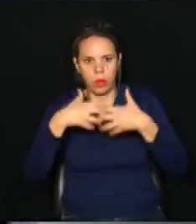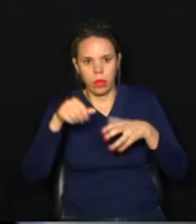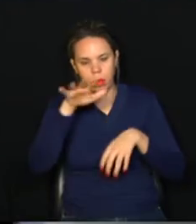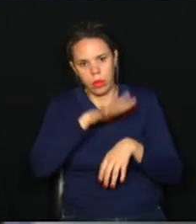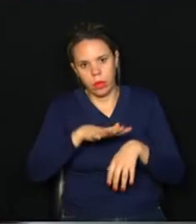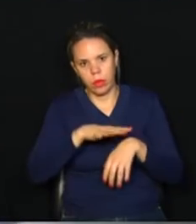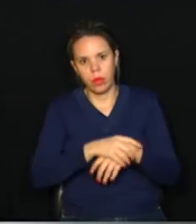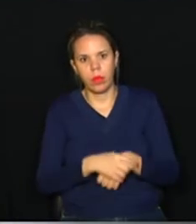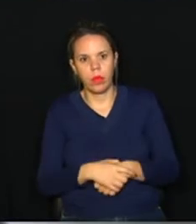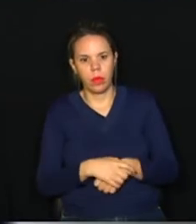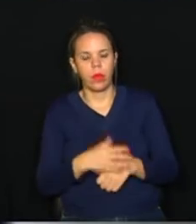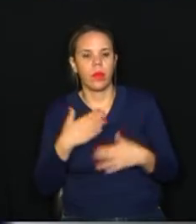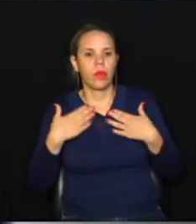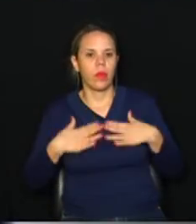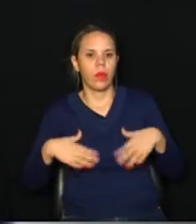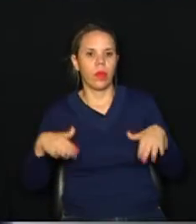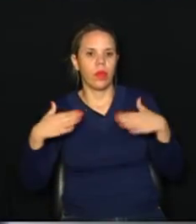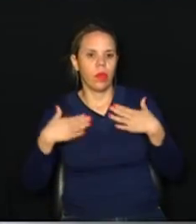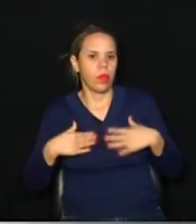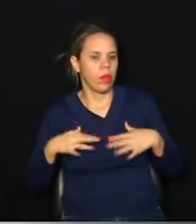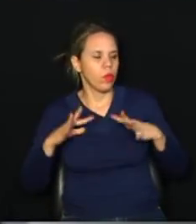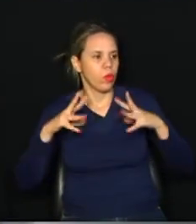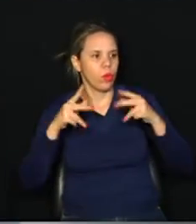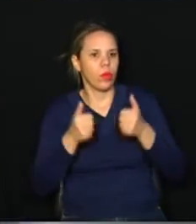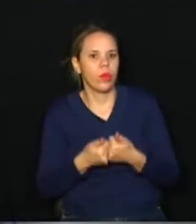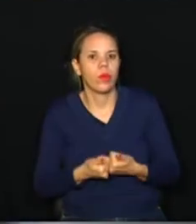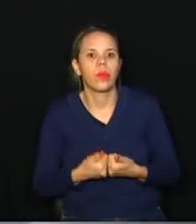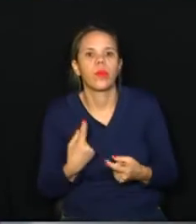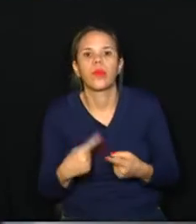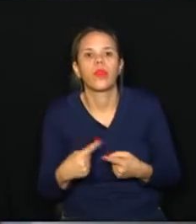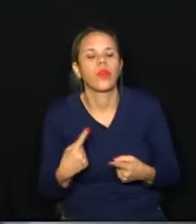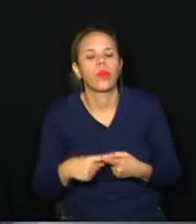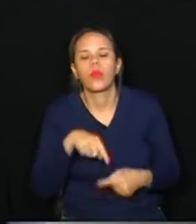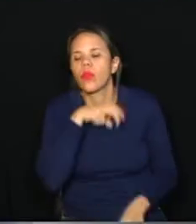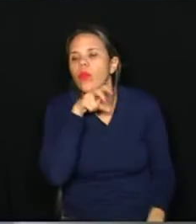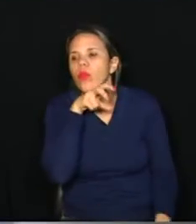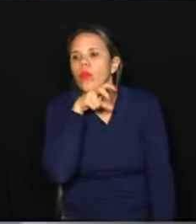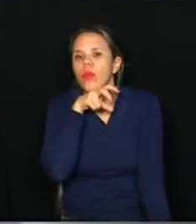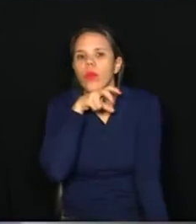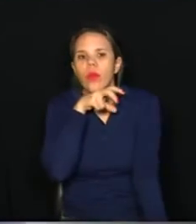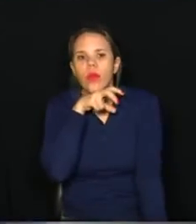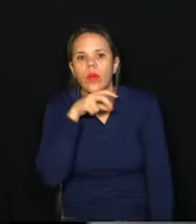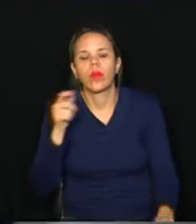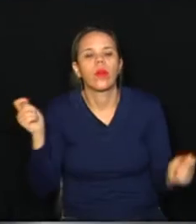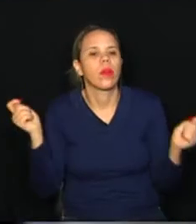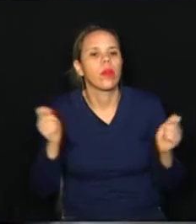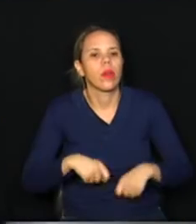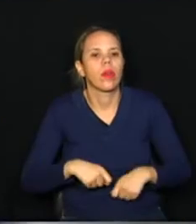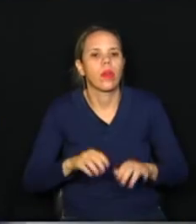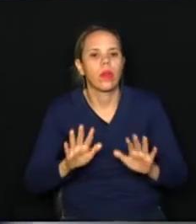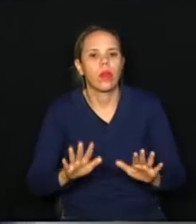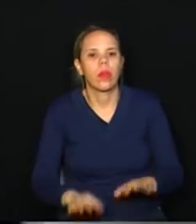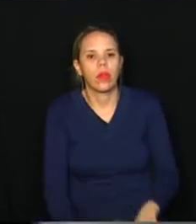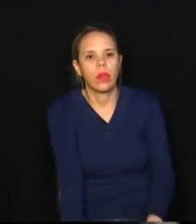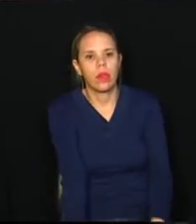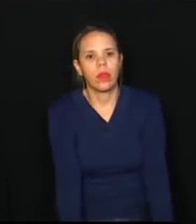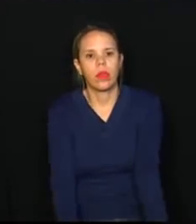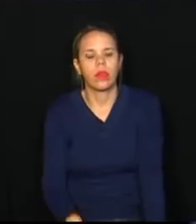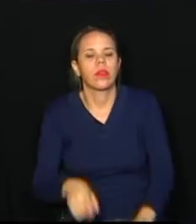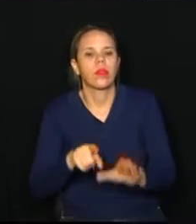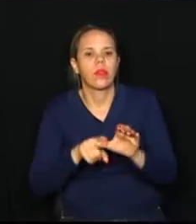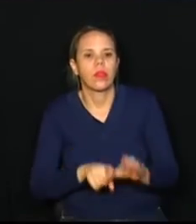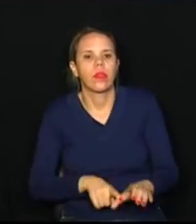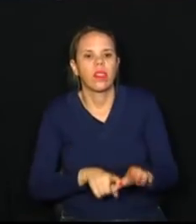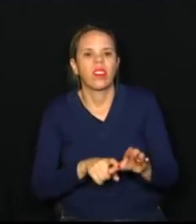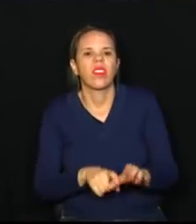geral muito tranquila sobre a situação. Por que o Butantan foi capaz, apesar da dependência